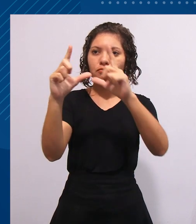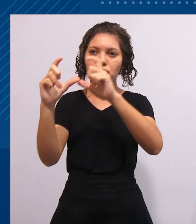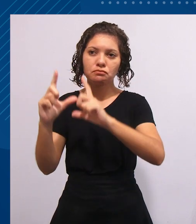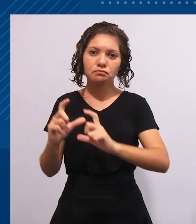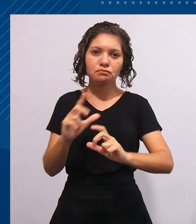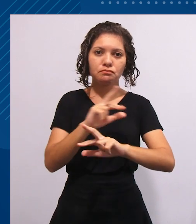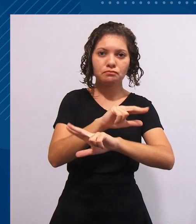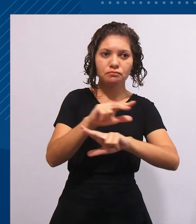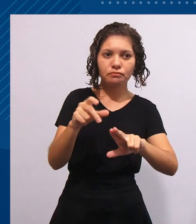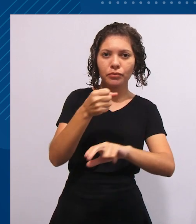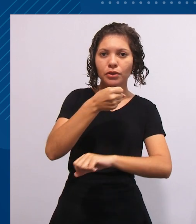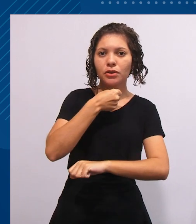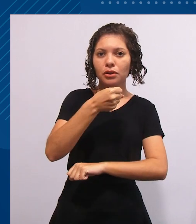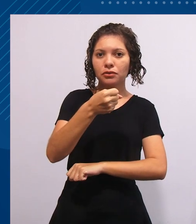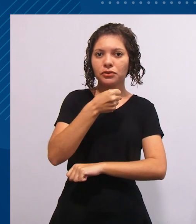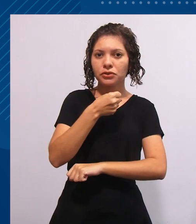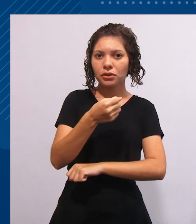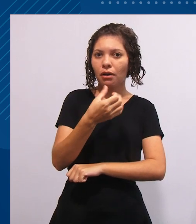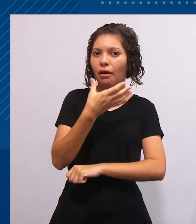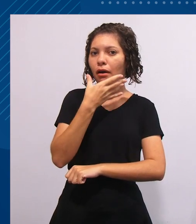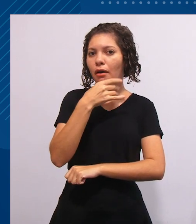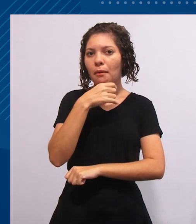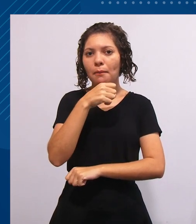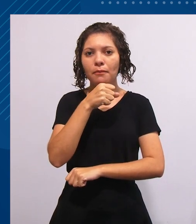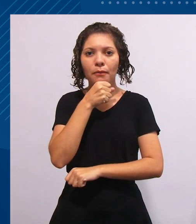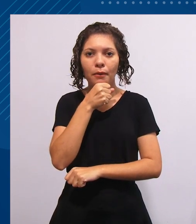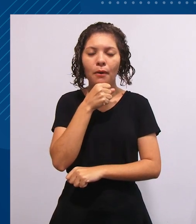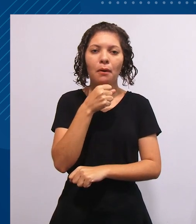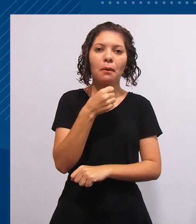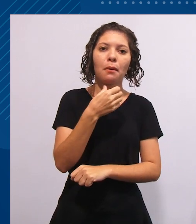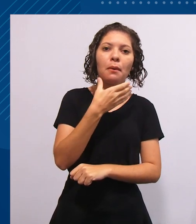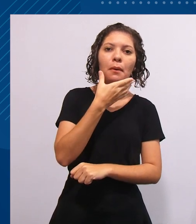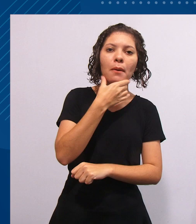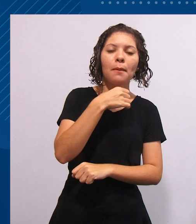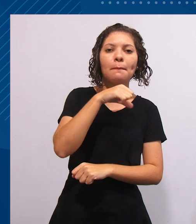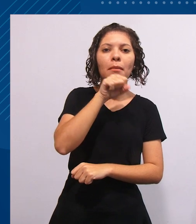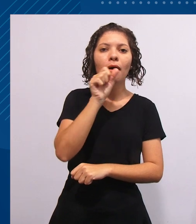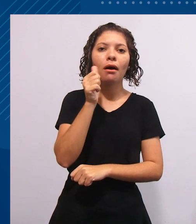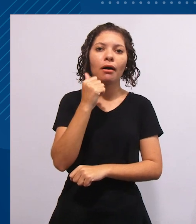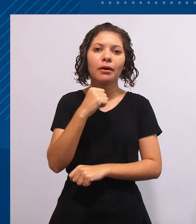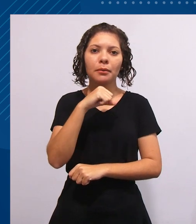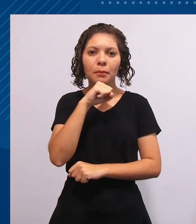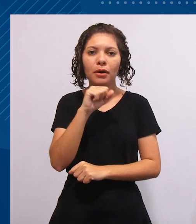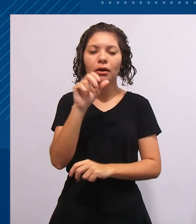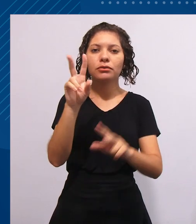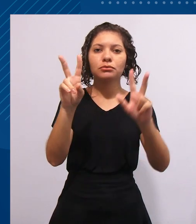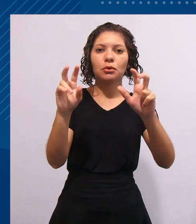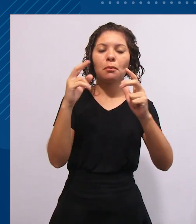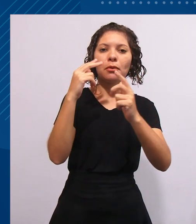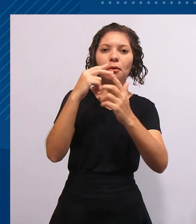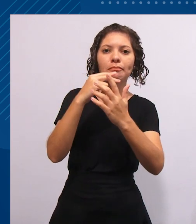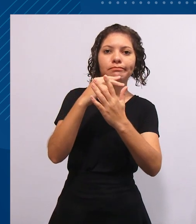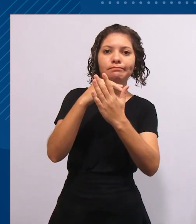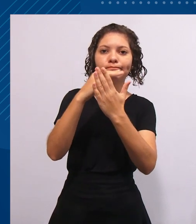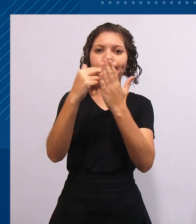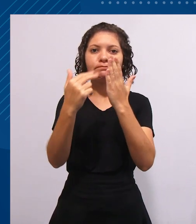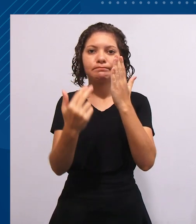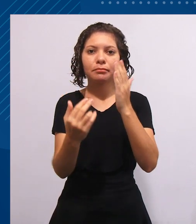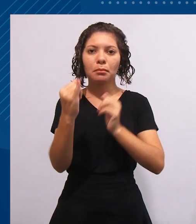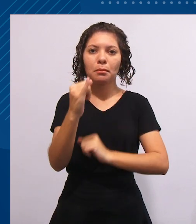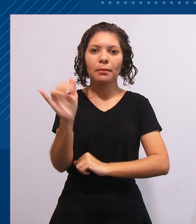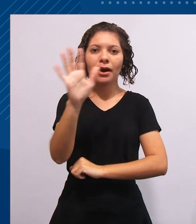suas avós os seus pais eh eh a respeito dessas imagens né que narrativas que histórias essas